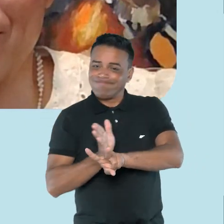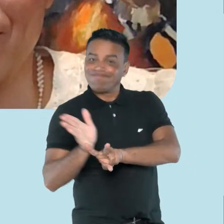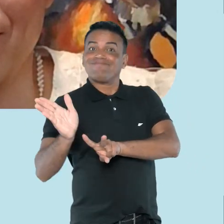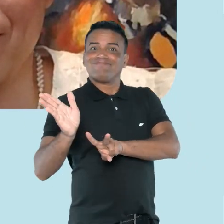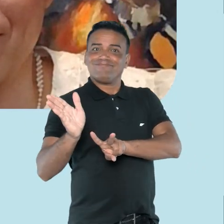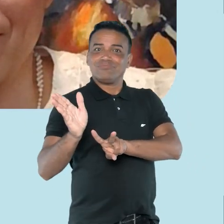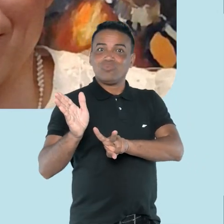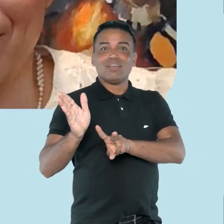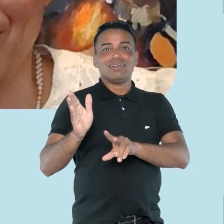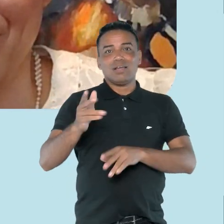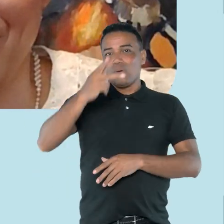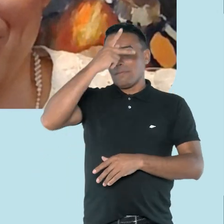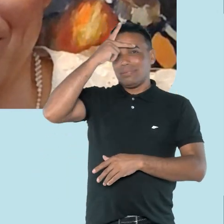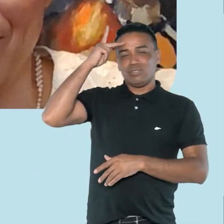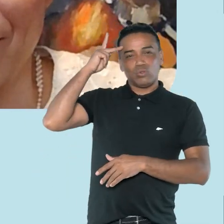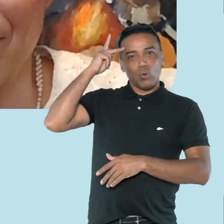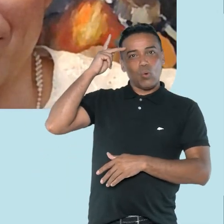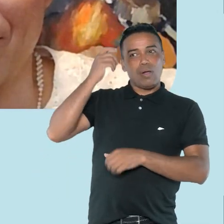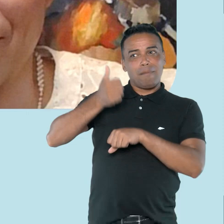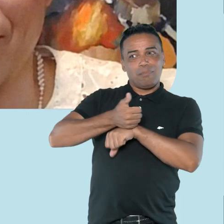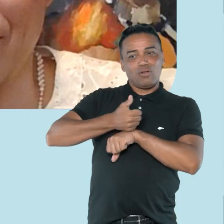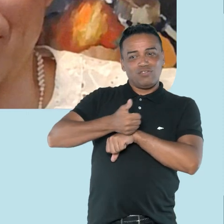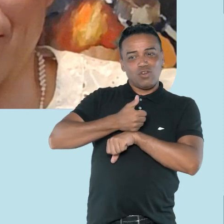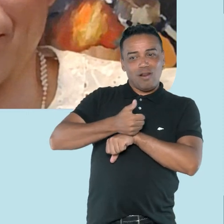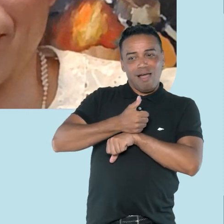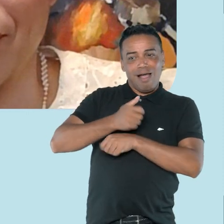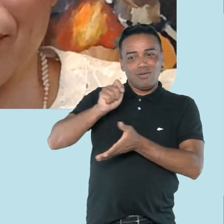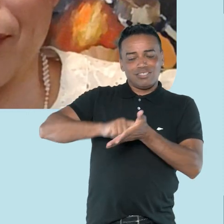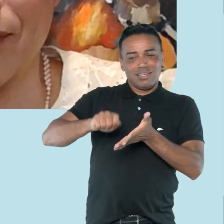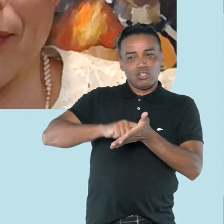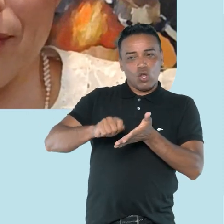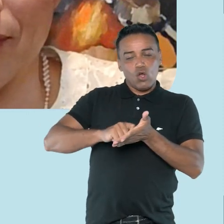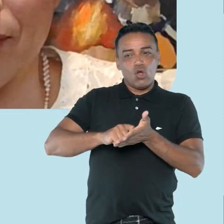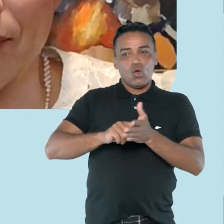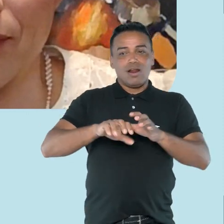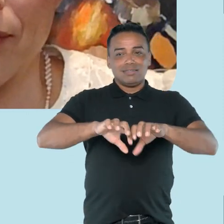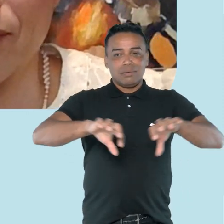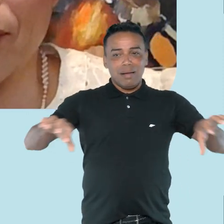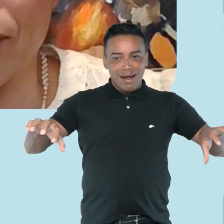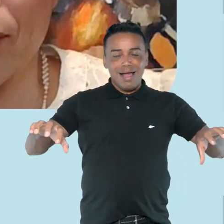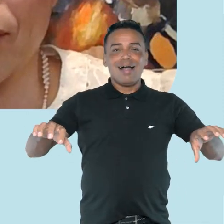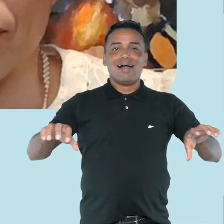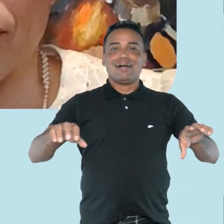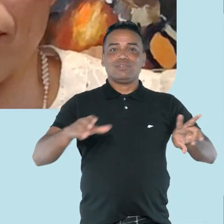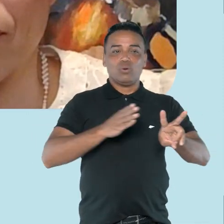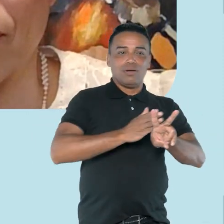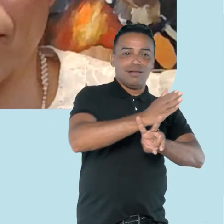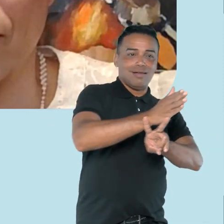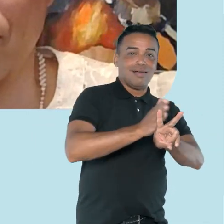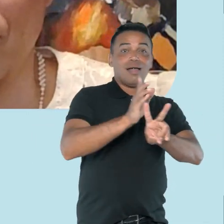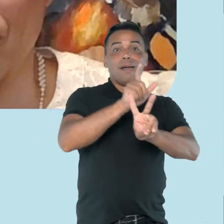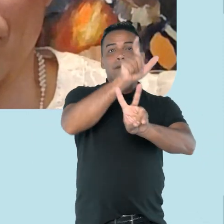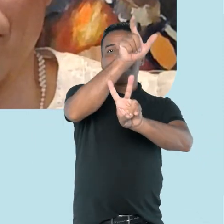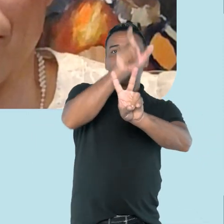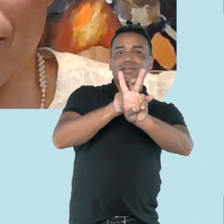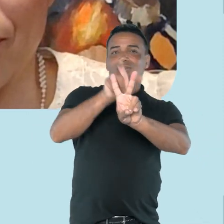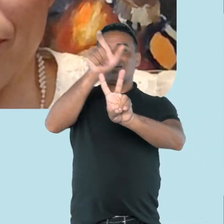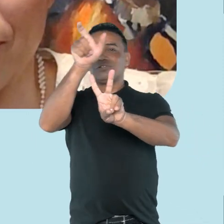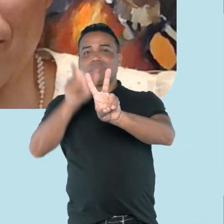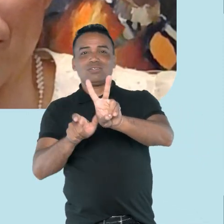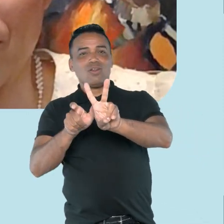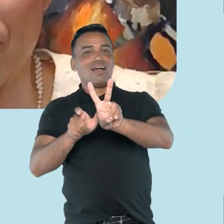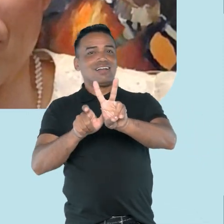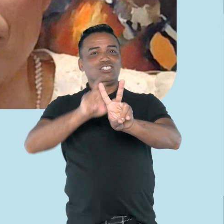dessa dualidade e talvez da autora dividida de modo tão sensível em duas personagens